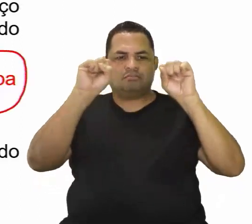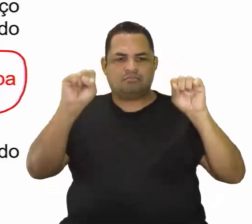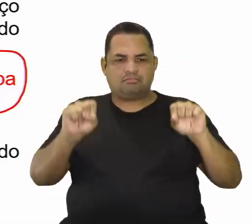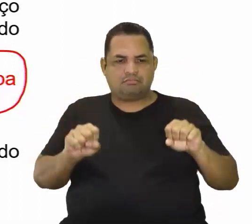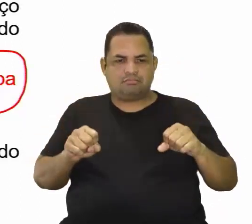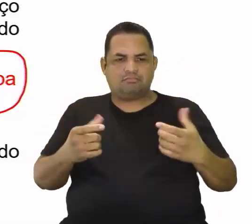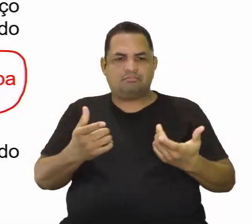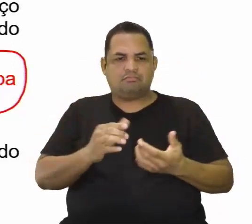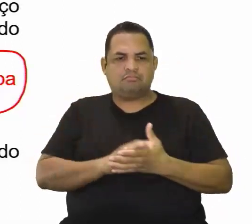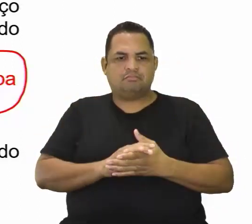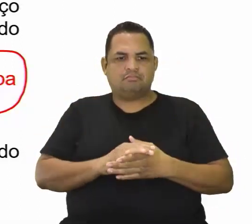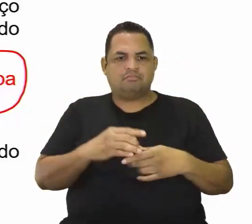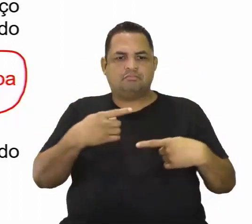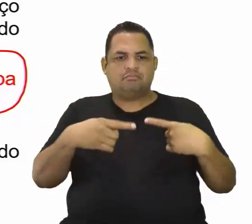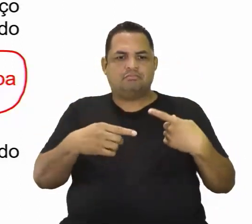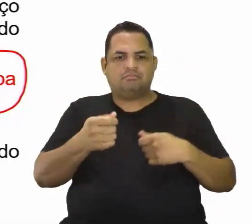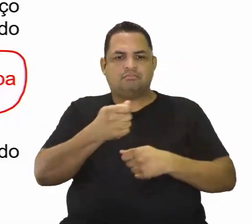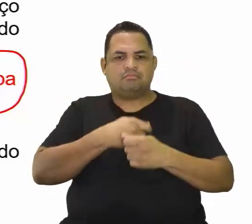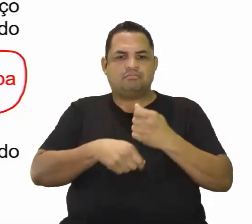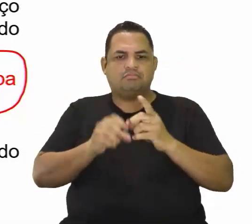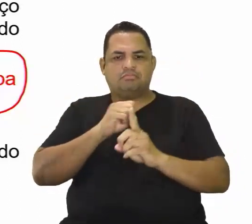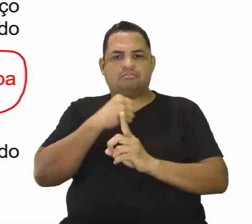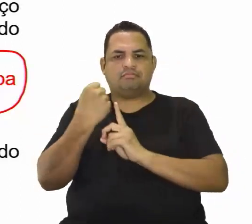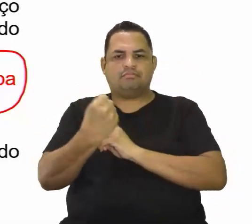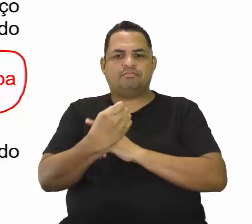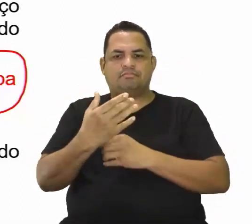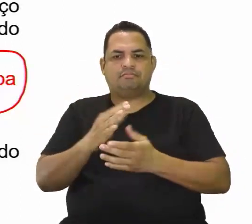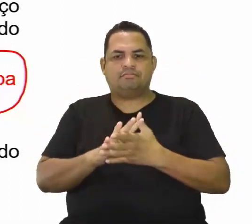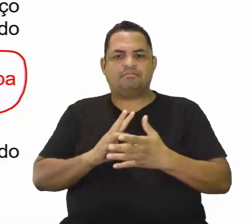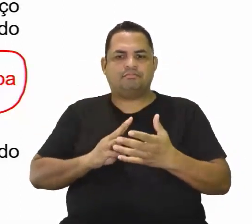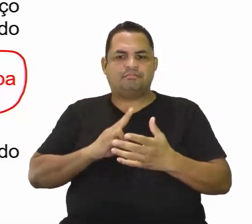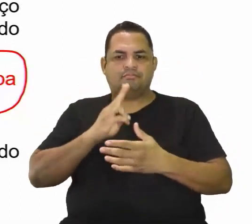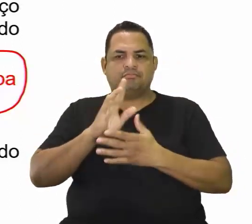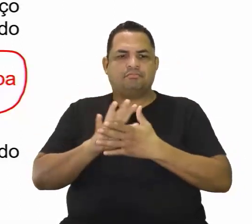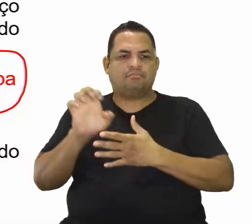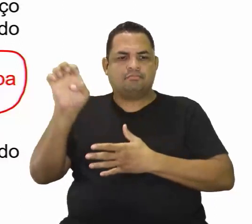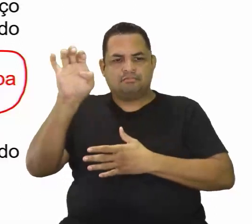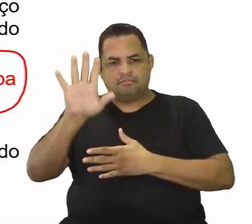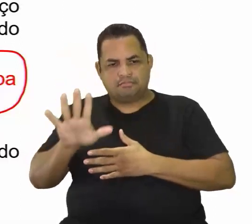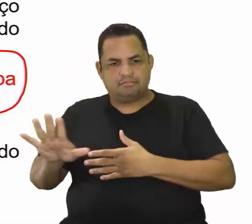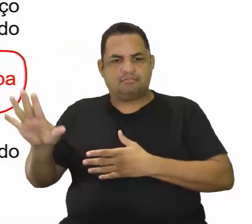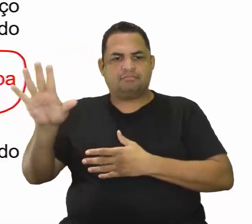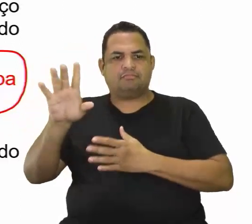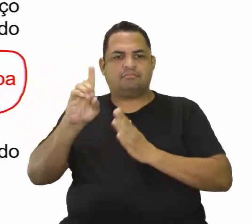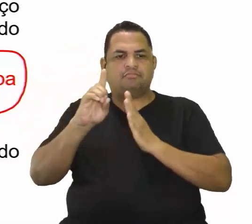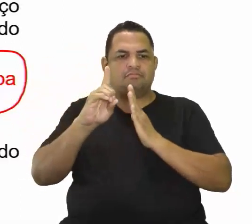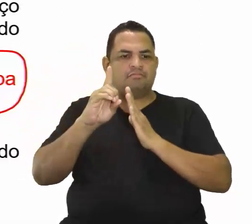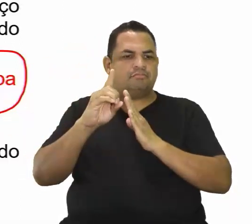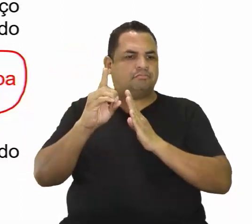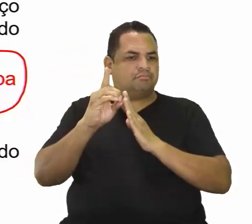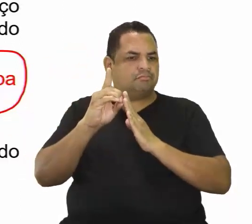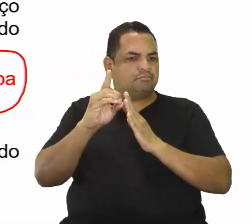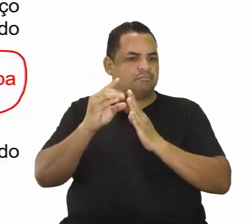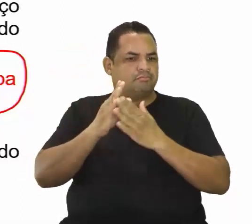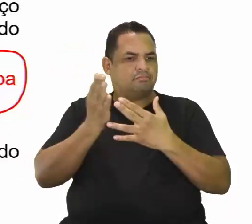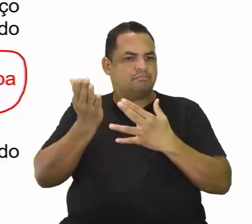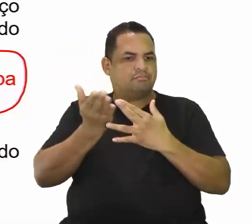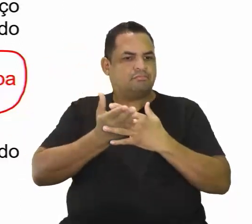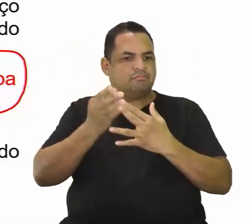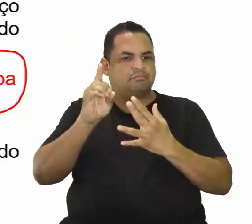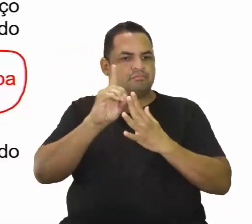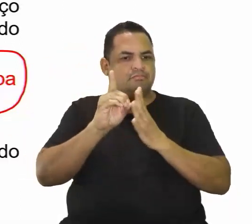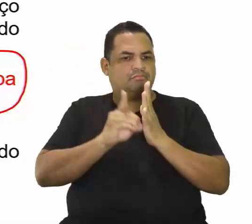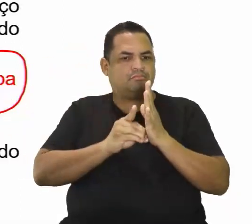sistema político, econômico e social que ganhou força na Europa entre as décadas